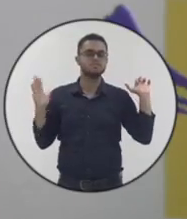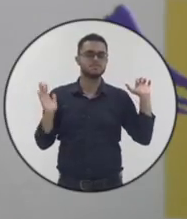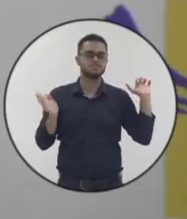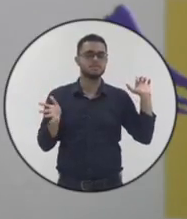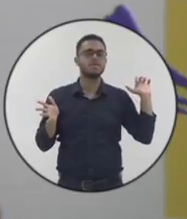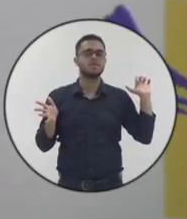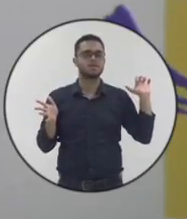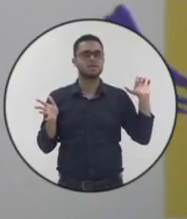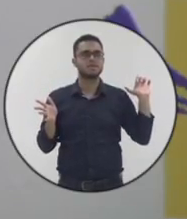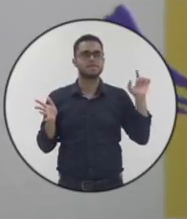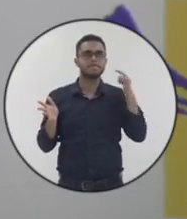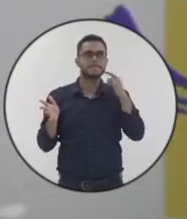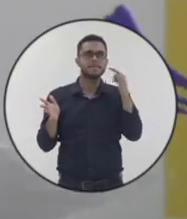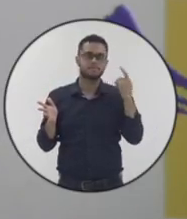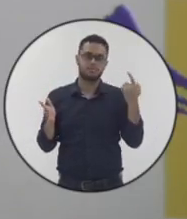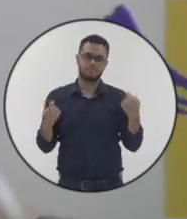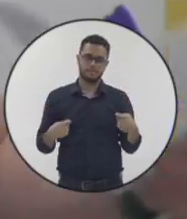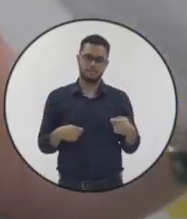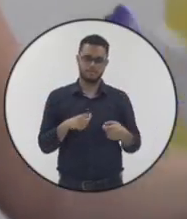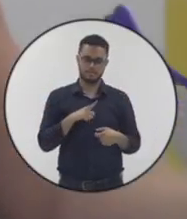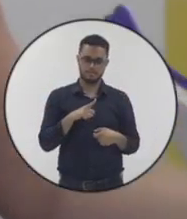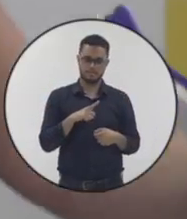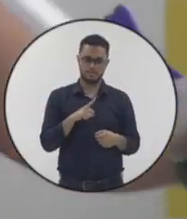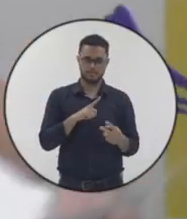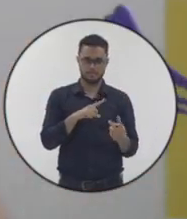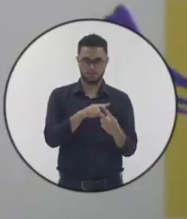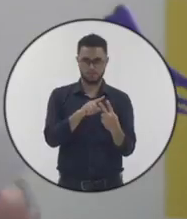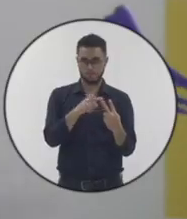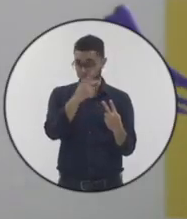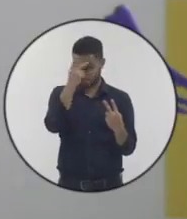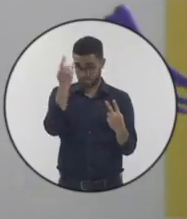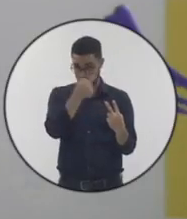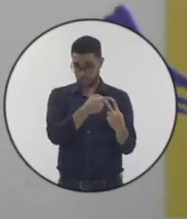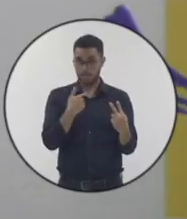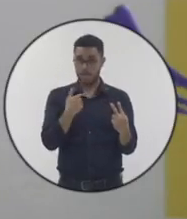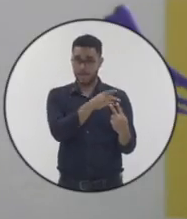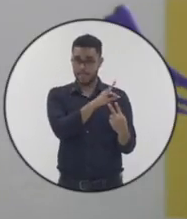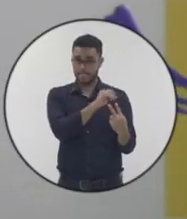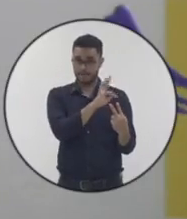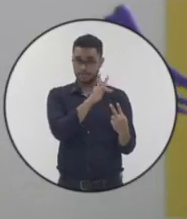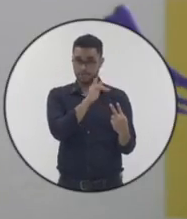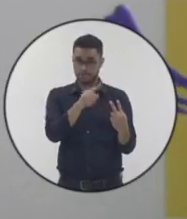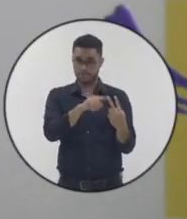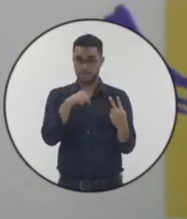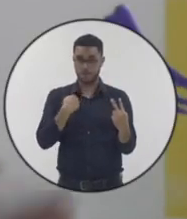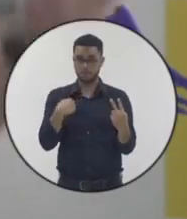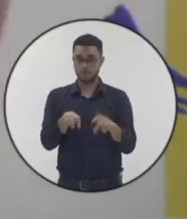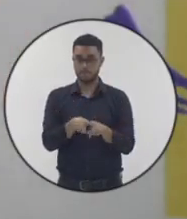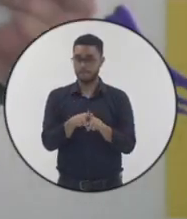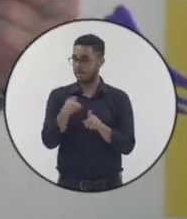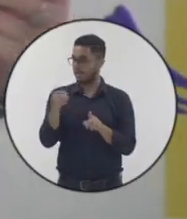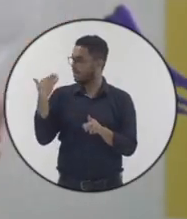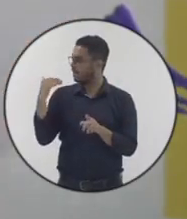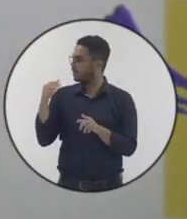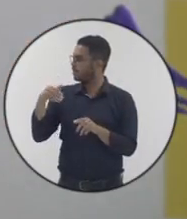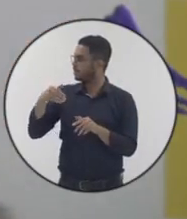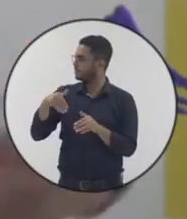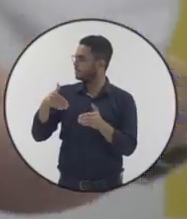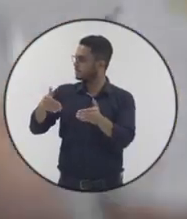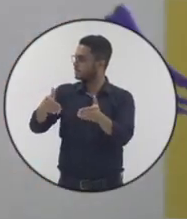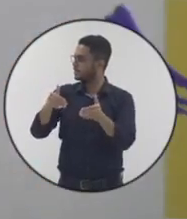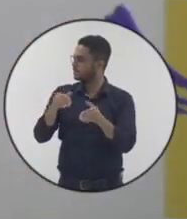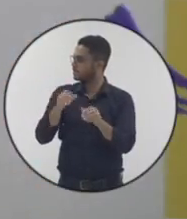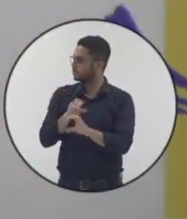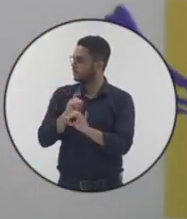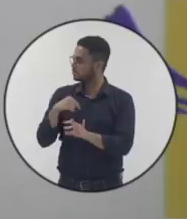pincelado, né, que a gente tem essa demanda, que a gente tem duas pessoas, tanto a companheira Tati quanto eu, fizemos parte de GTs no Ministério da Educação, lá atrás, né, onde a gente